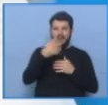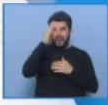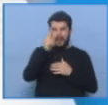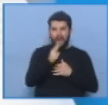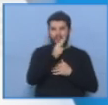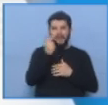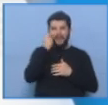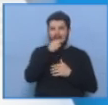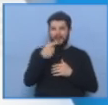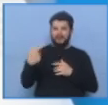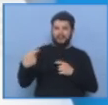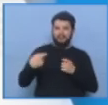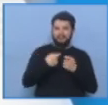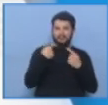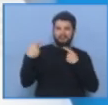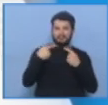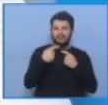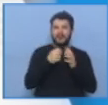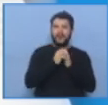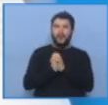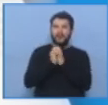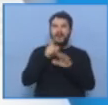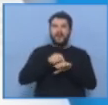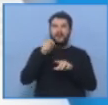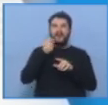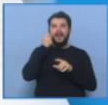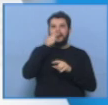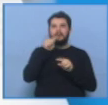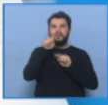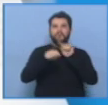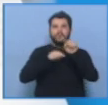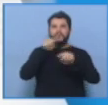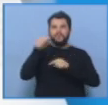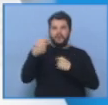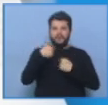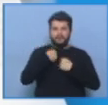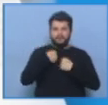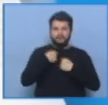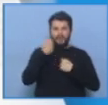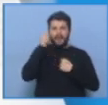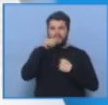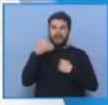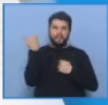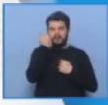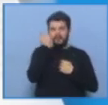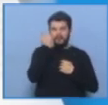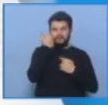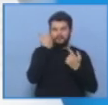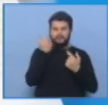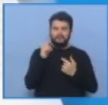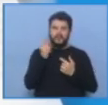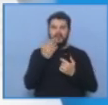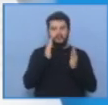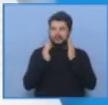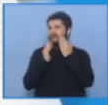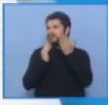os que vos amaldiçoam, orai por aqueles que vos injuriam. A quem te bater numa face, apresenta-lhe